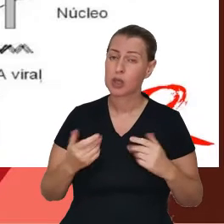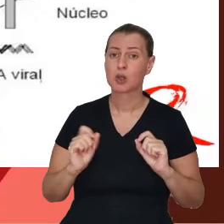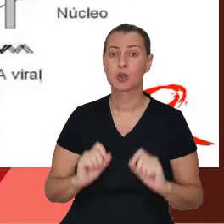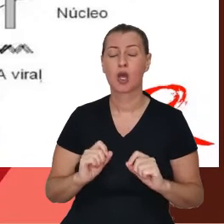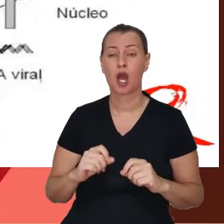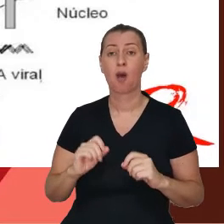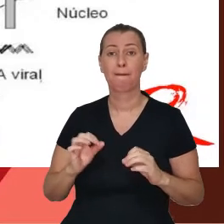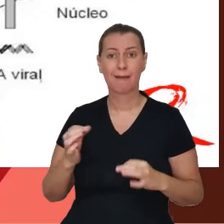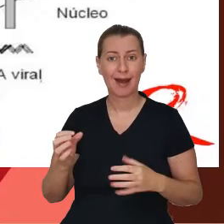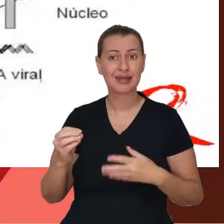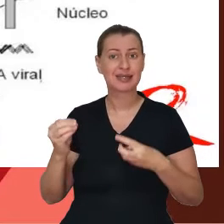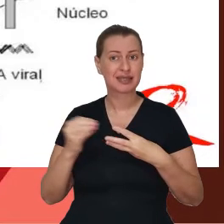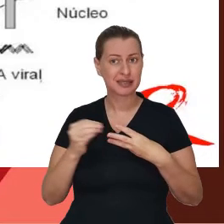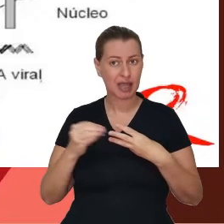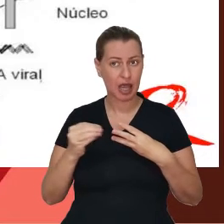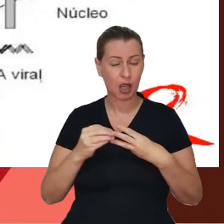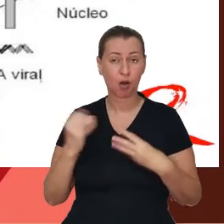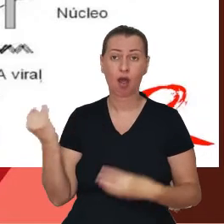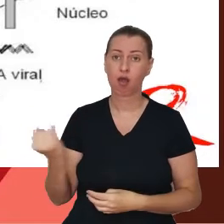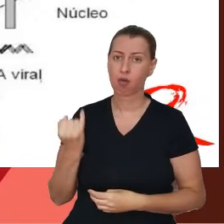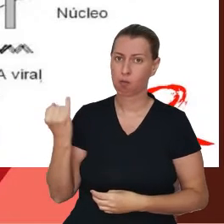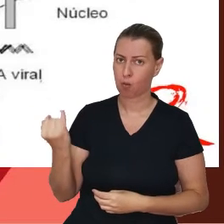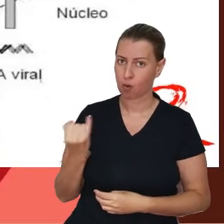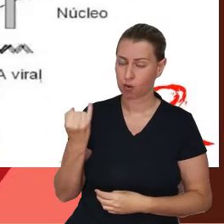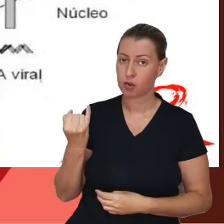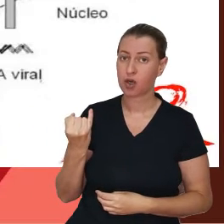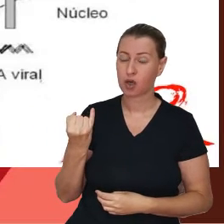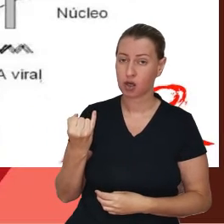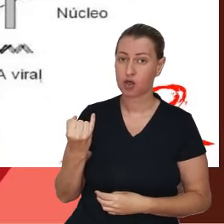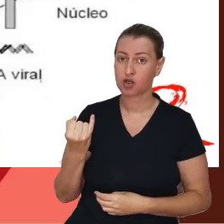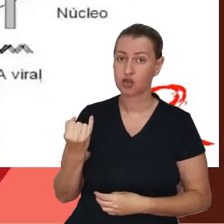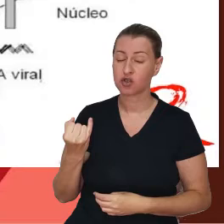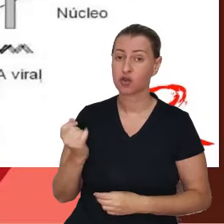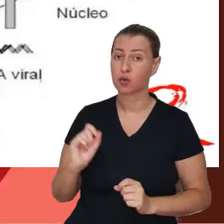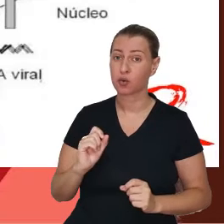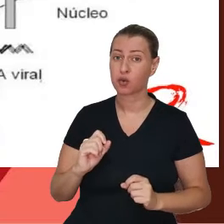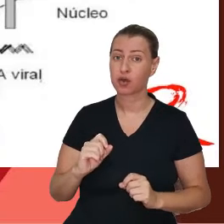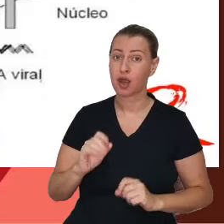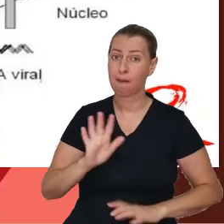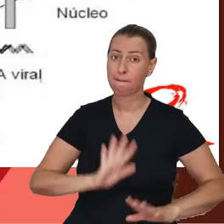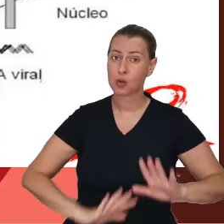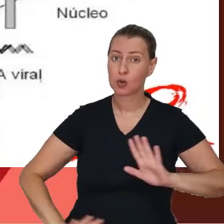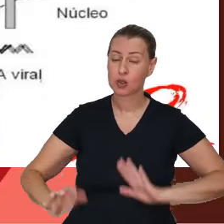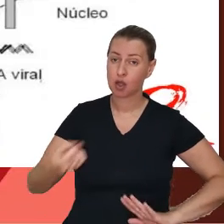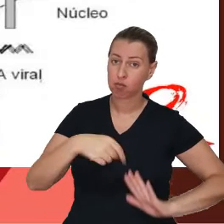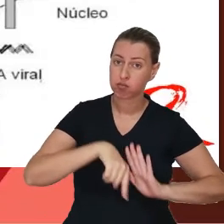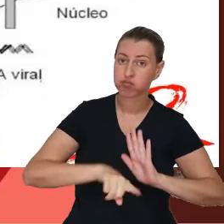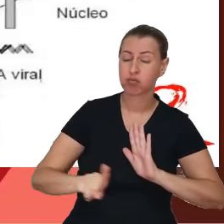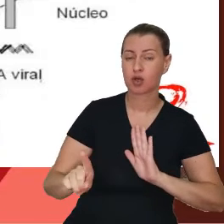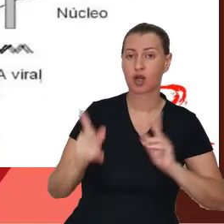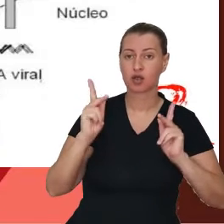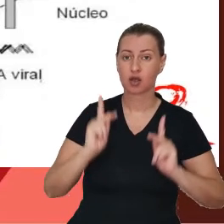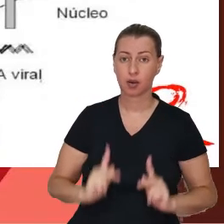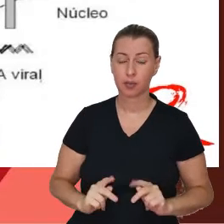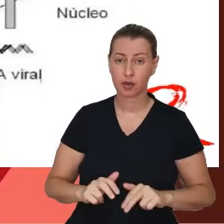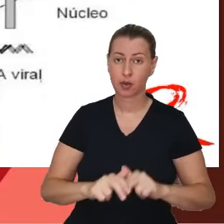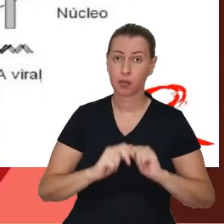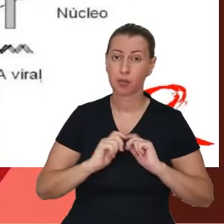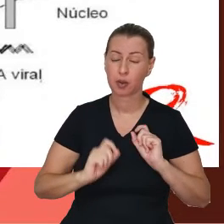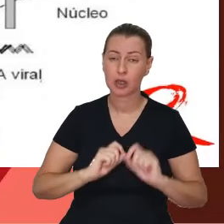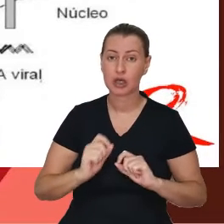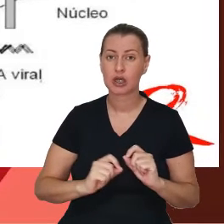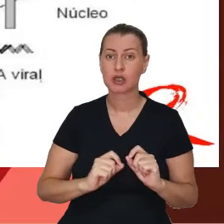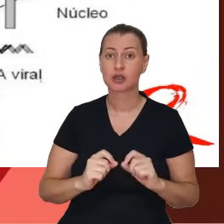para o funcionamento do sistema imunológico do indivíduo. Como ele é o alvo do HIV, a gente entende o porquê. Se eu